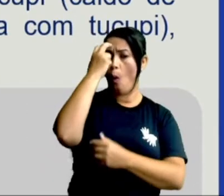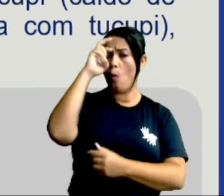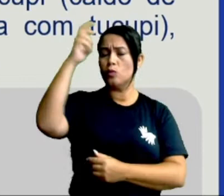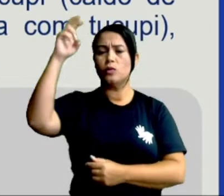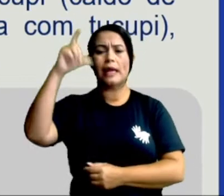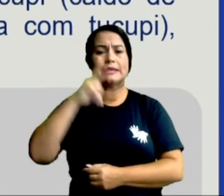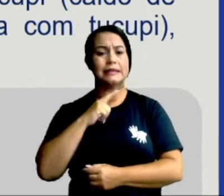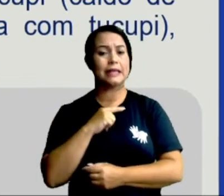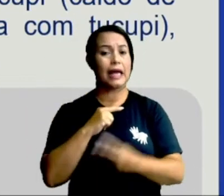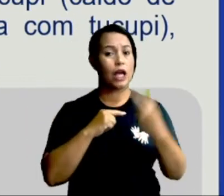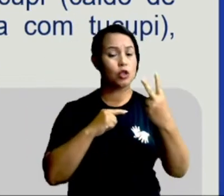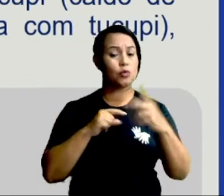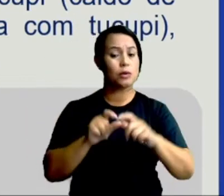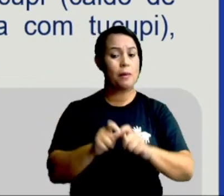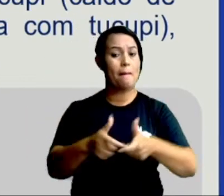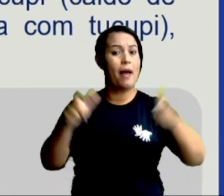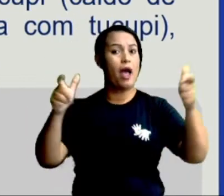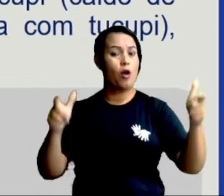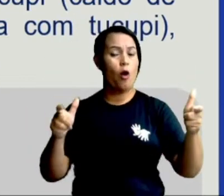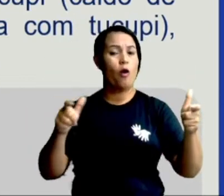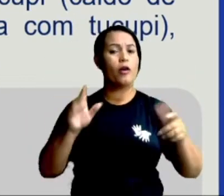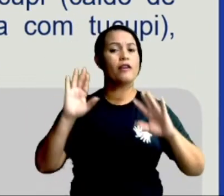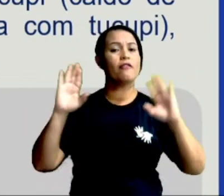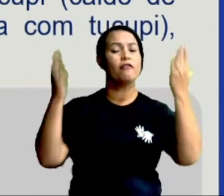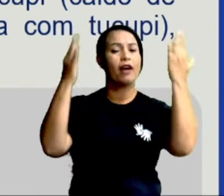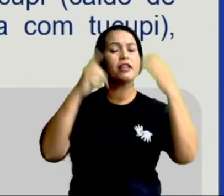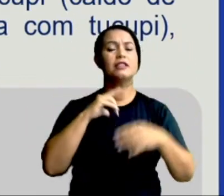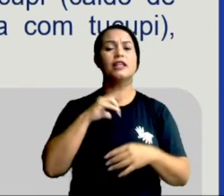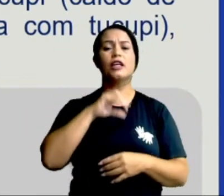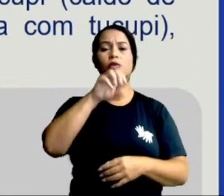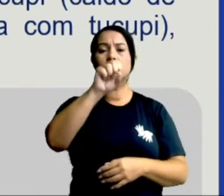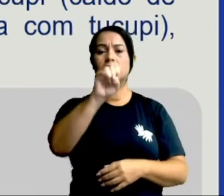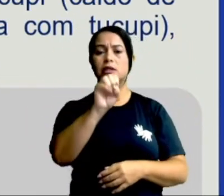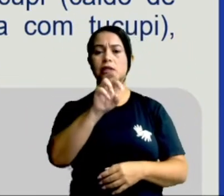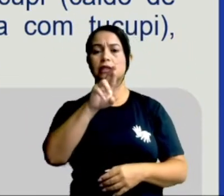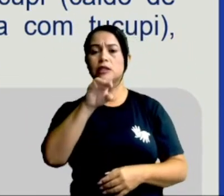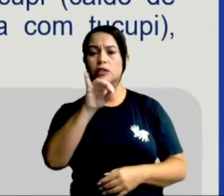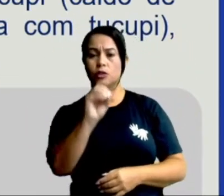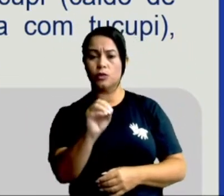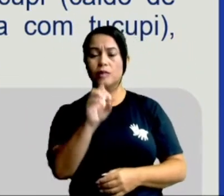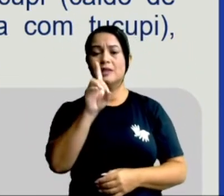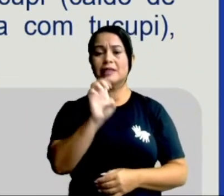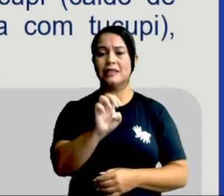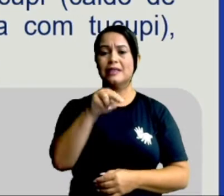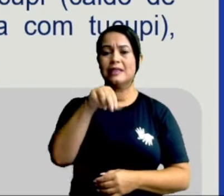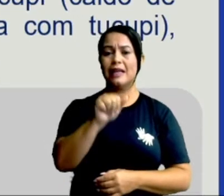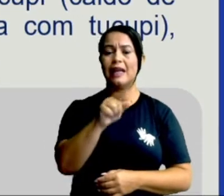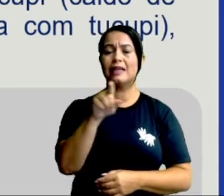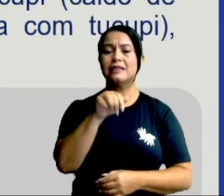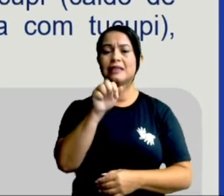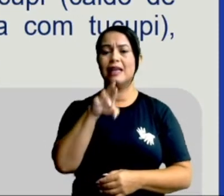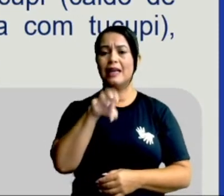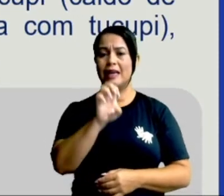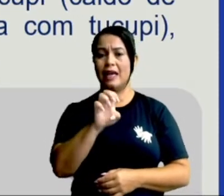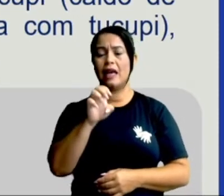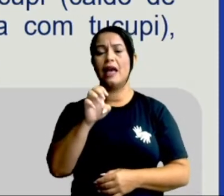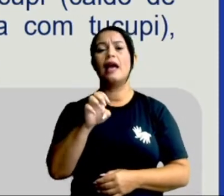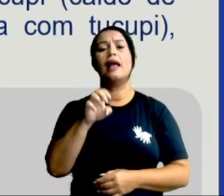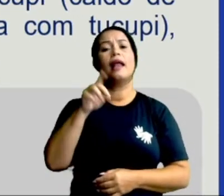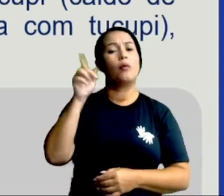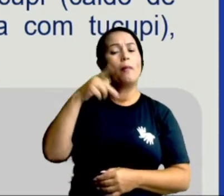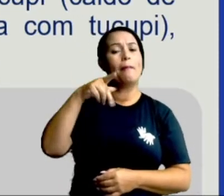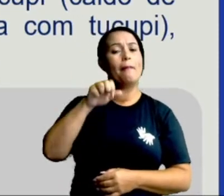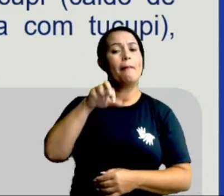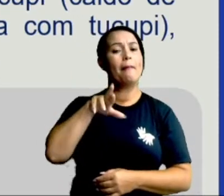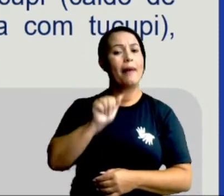duas maiores festas populares do norte são o Círio de Nazaré, que é lá em Belém, tá, no Pará, e o